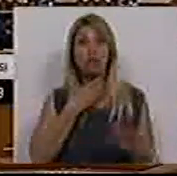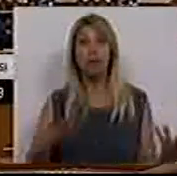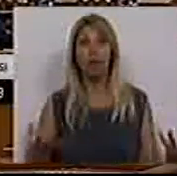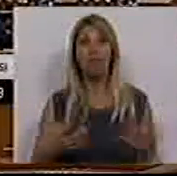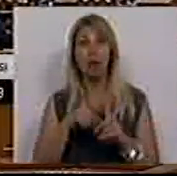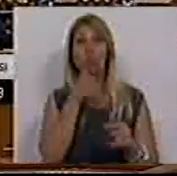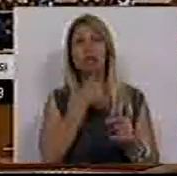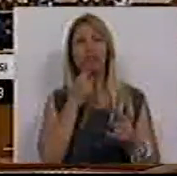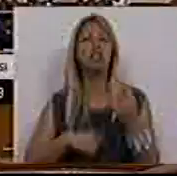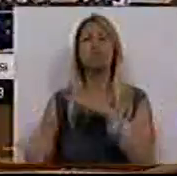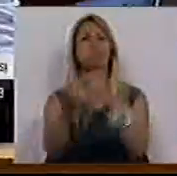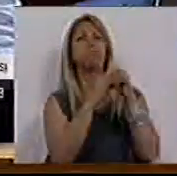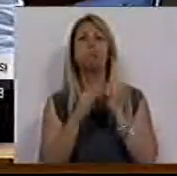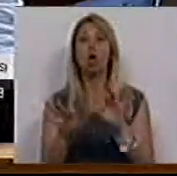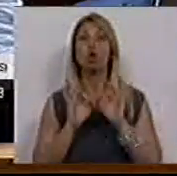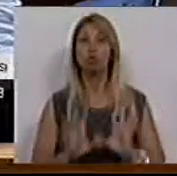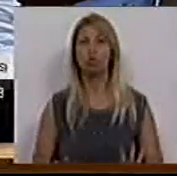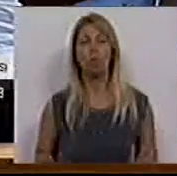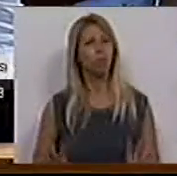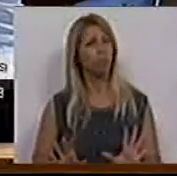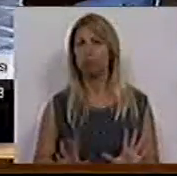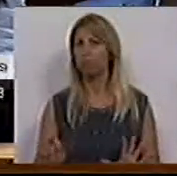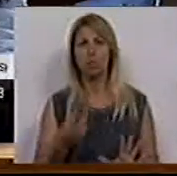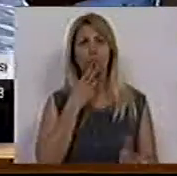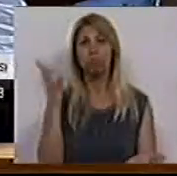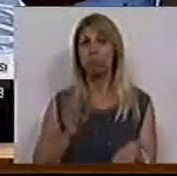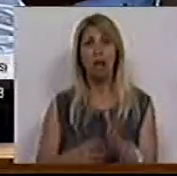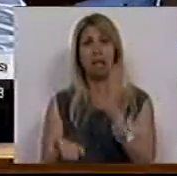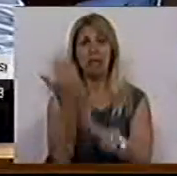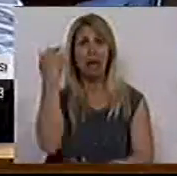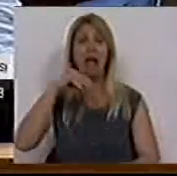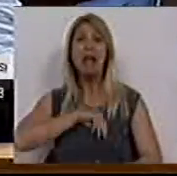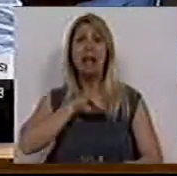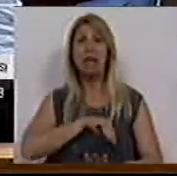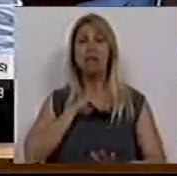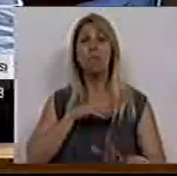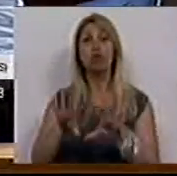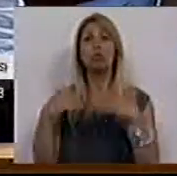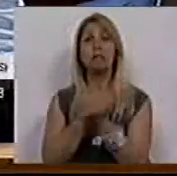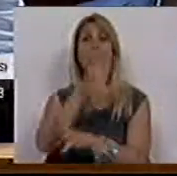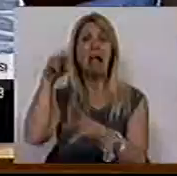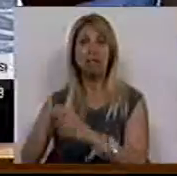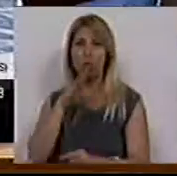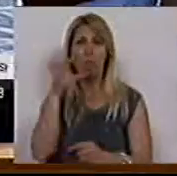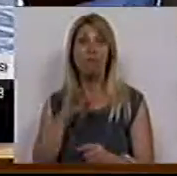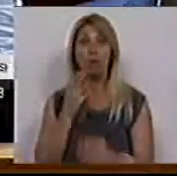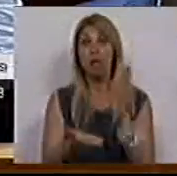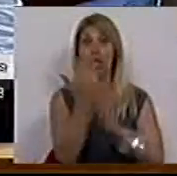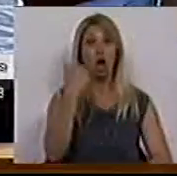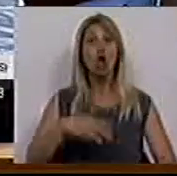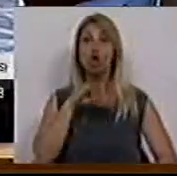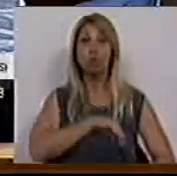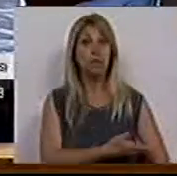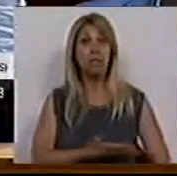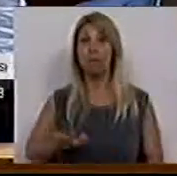Não é verdade. Não é verdade quando se tira o rendimento social de inserção a uma família, quando se tira o único subsídio de desemprego que uma família tem, quando